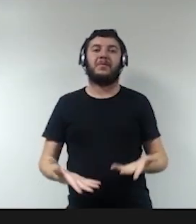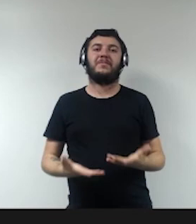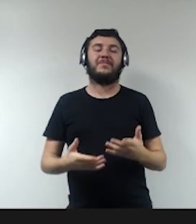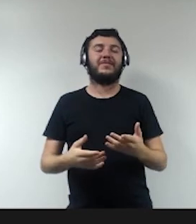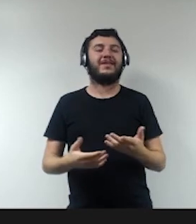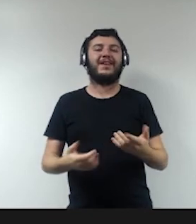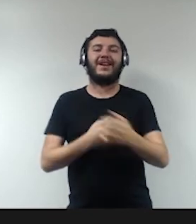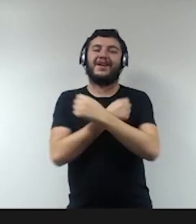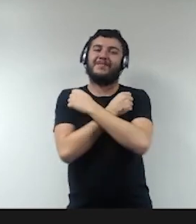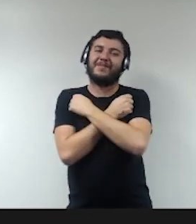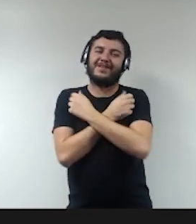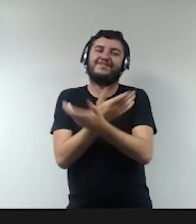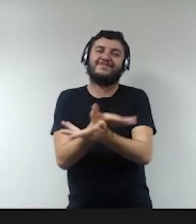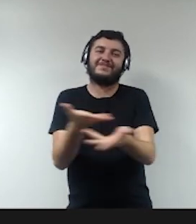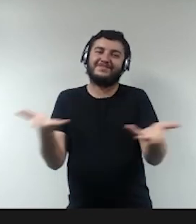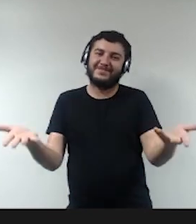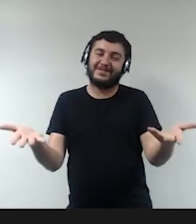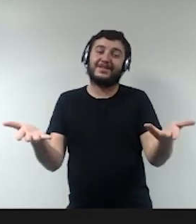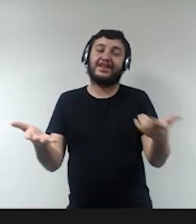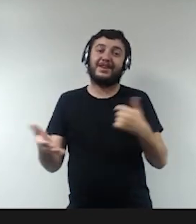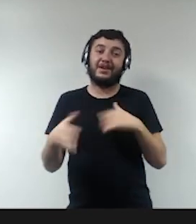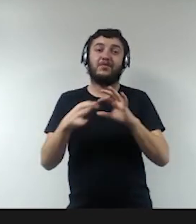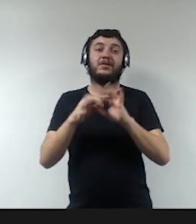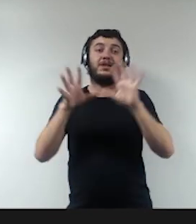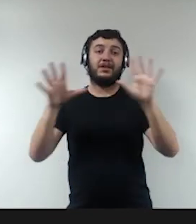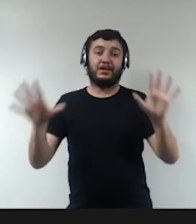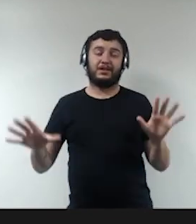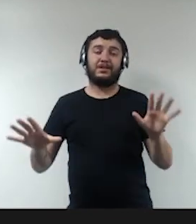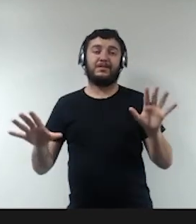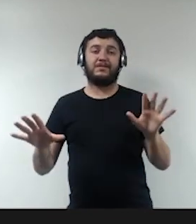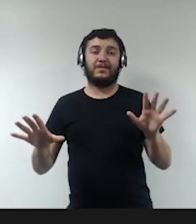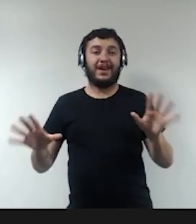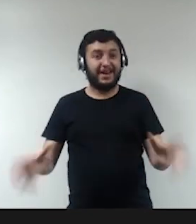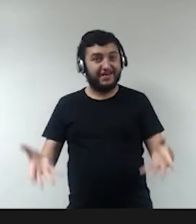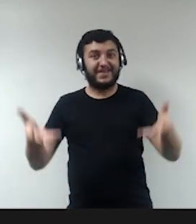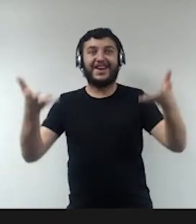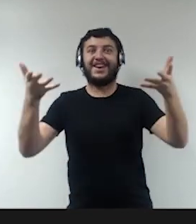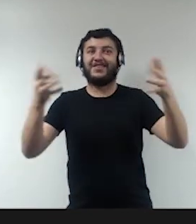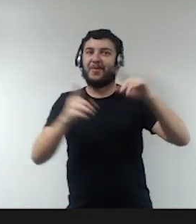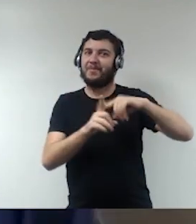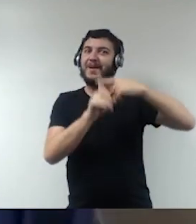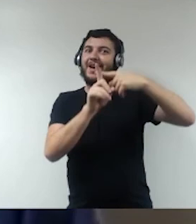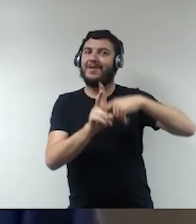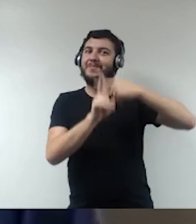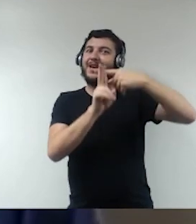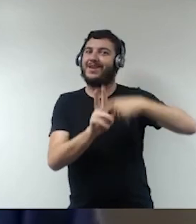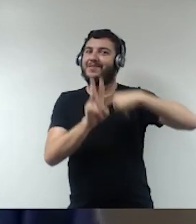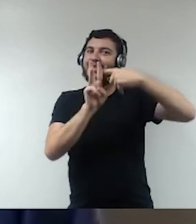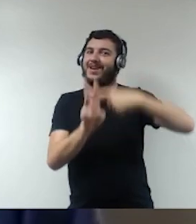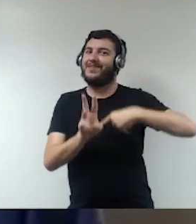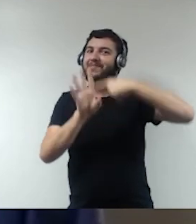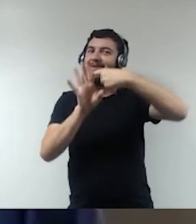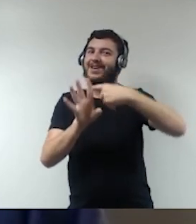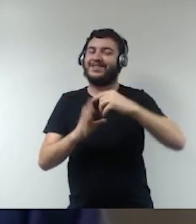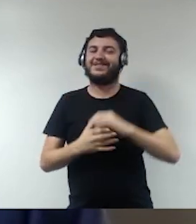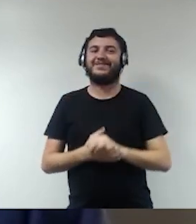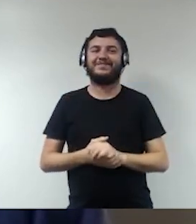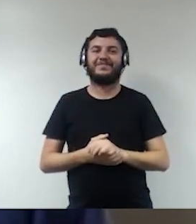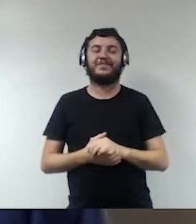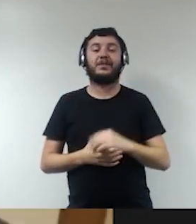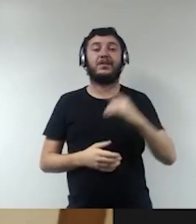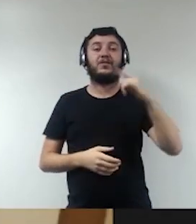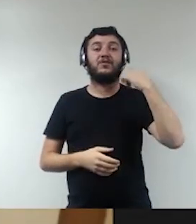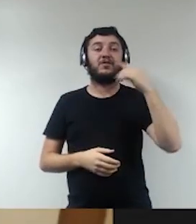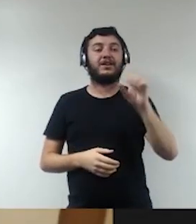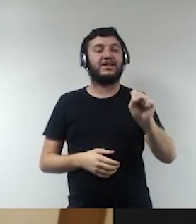isso. Grande abraço a todos e eu fico à disposição para mais eventos, se Nós que necessitar. agradecemos. Doutora Samanta. Ô,